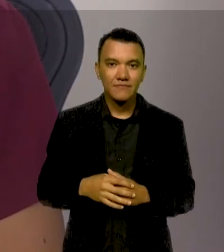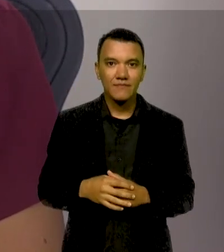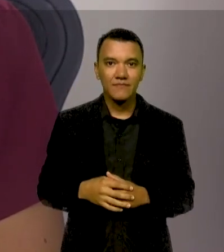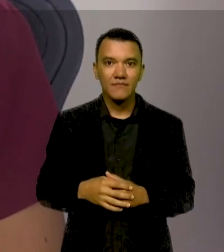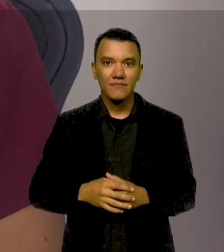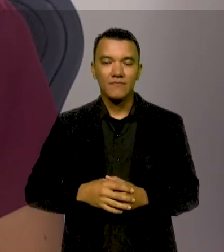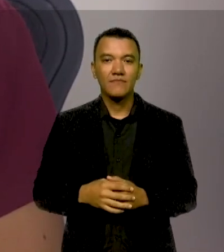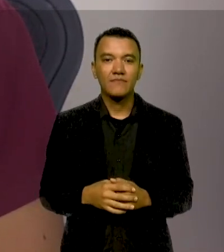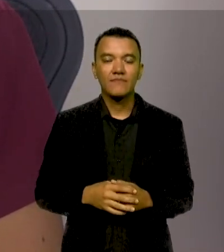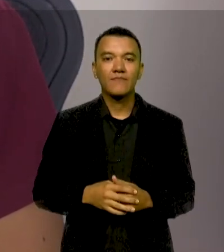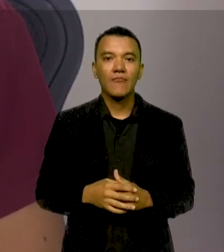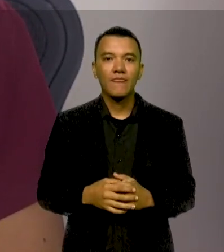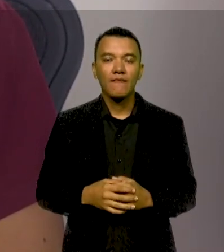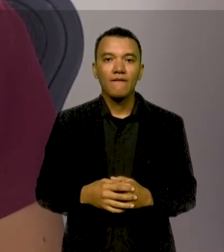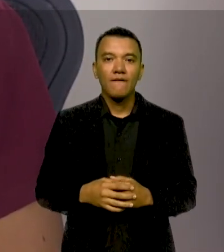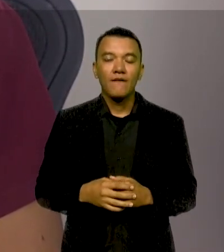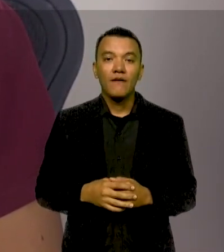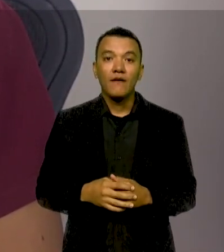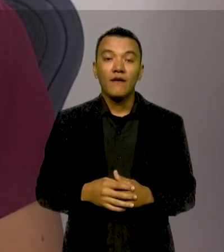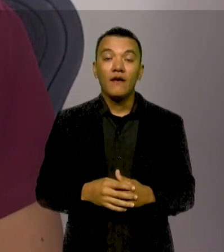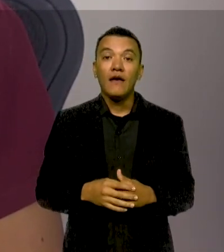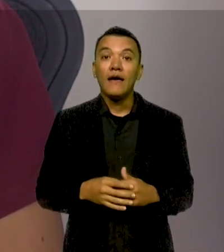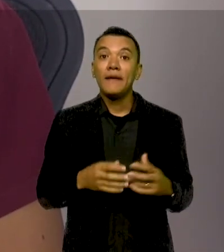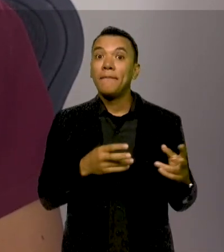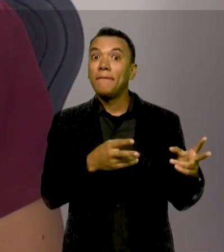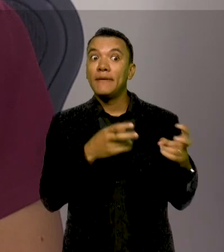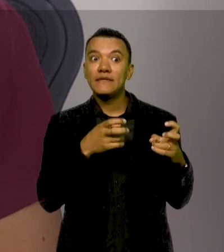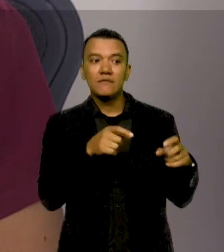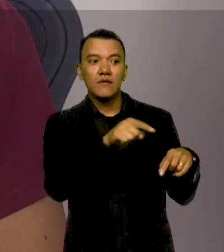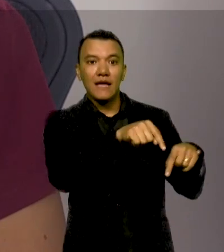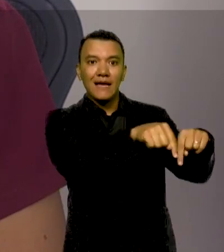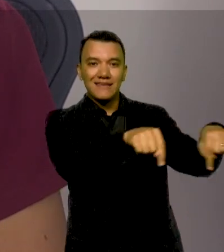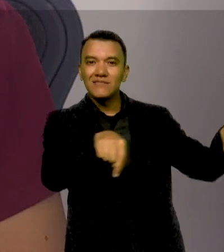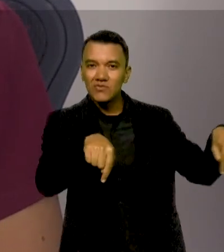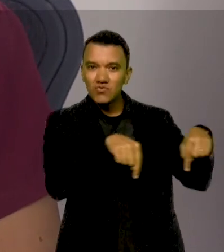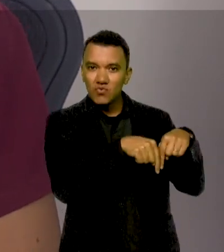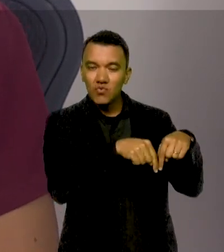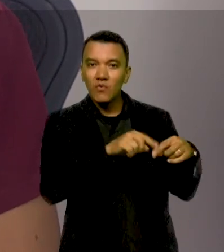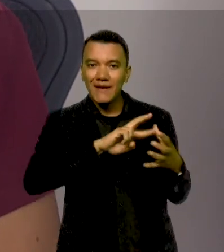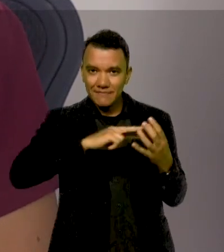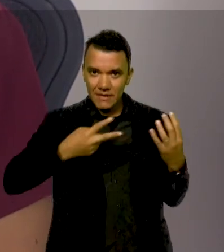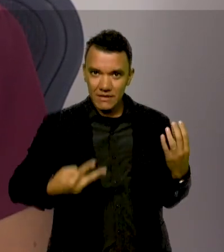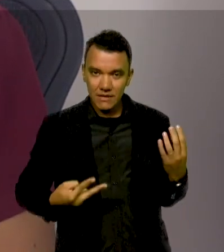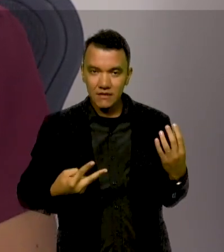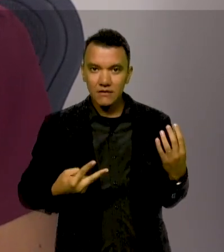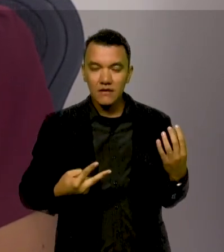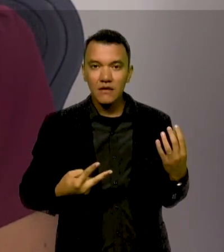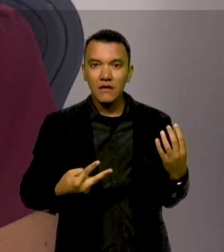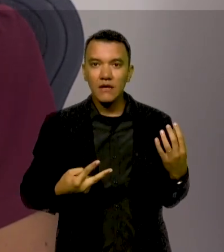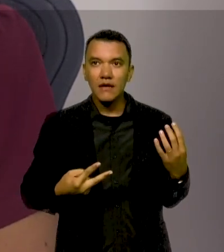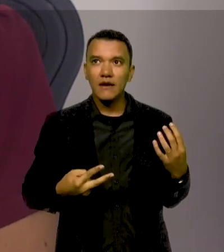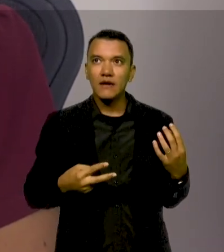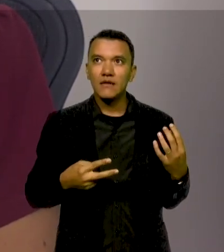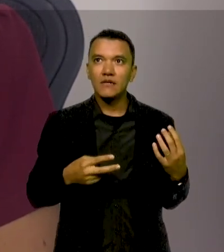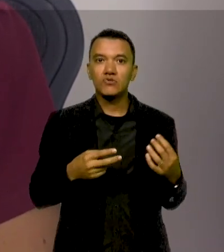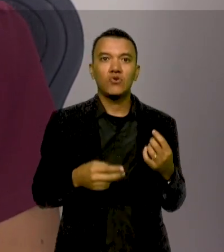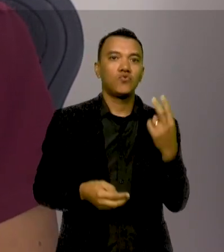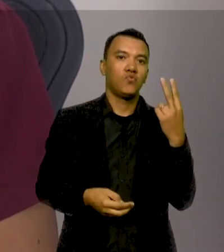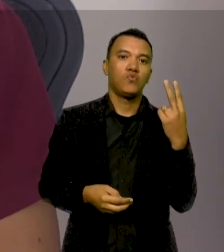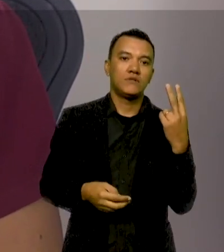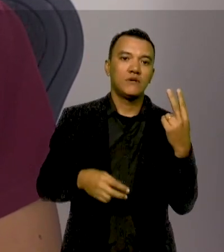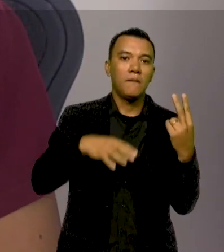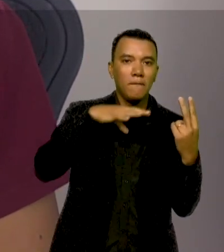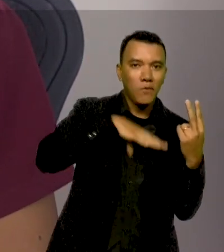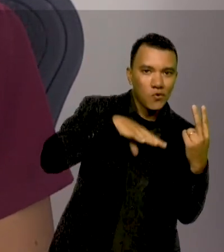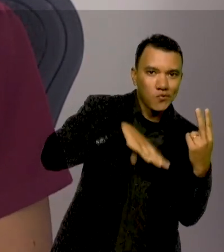Se chegou num momento que se percebeu que essas turmas bilíngues, que era só de língua portuguesa e língua de sinais,